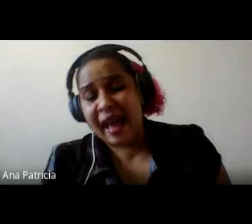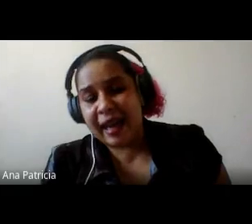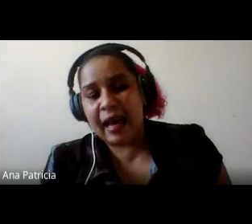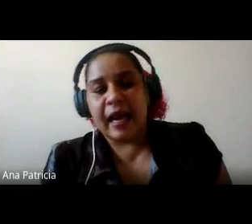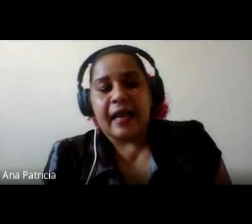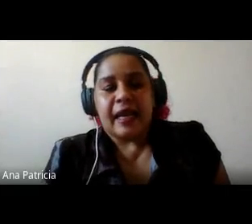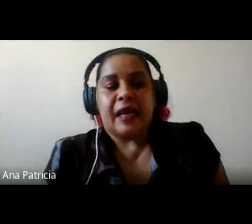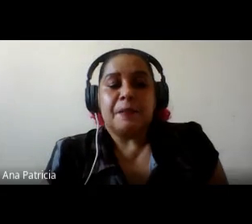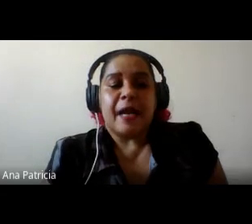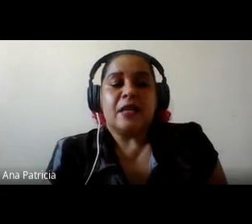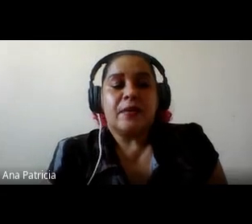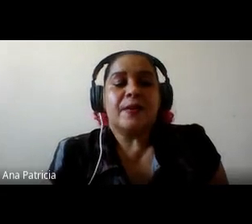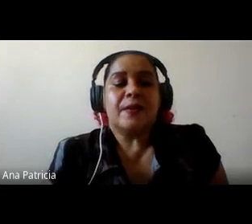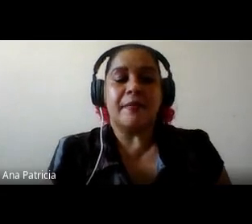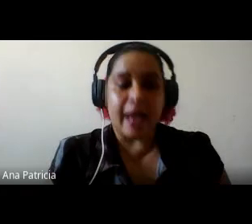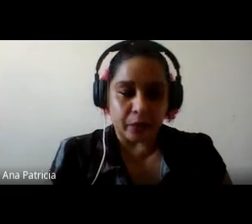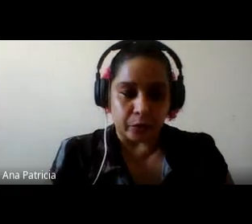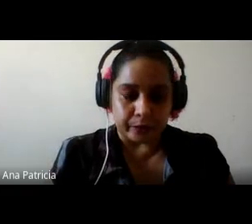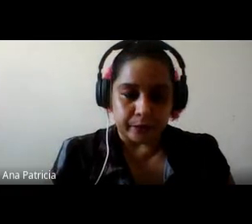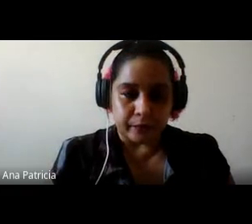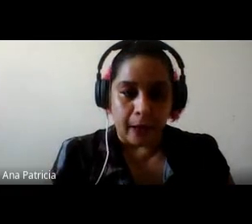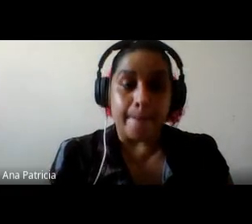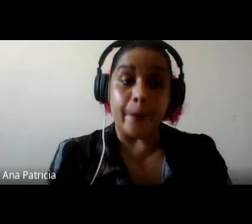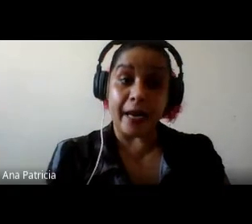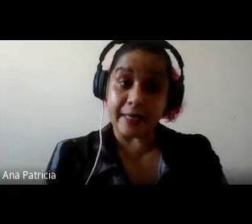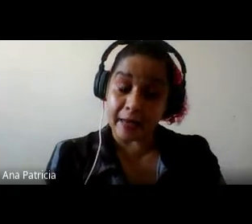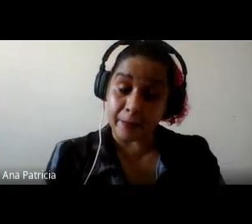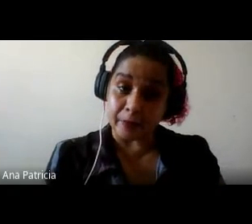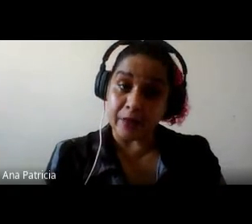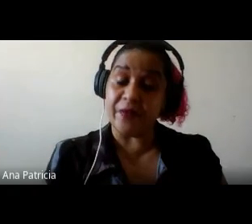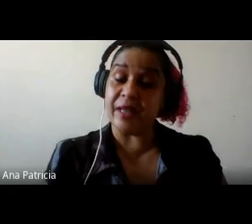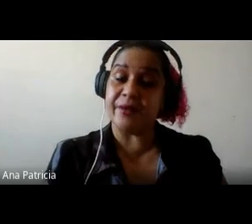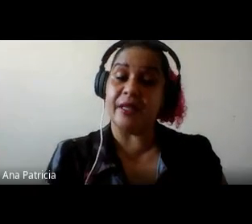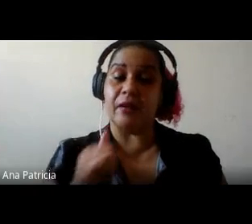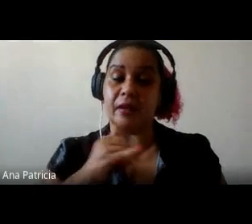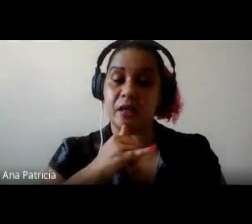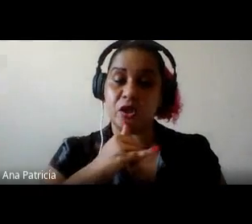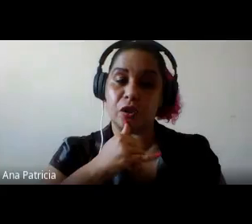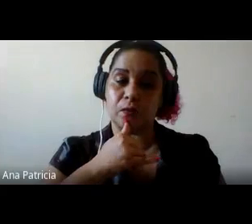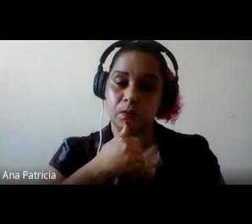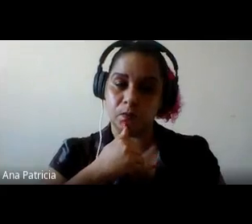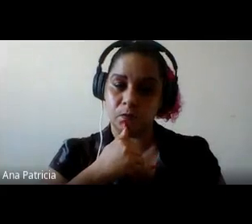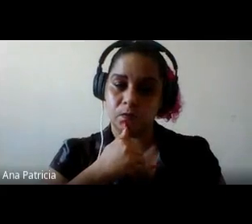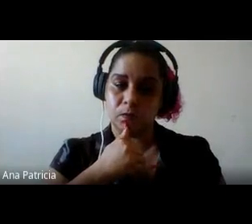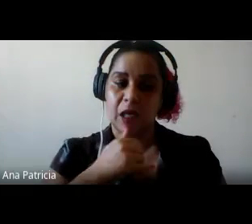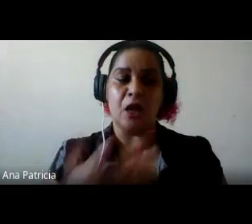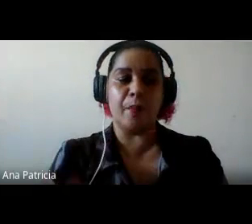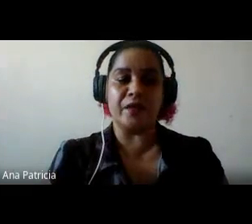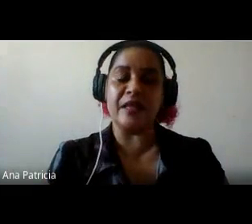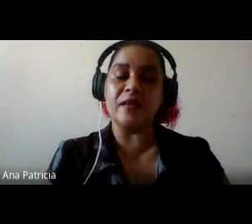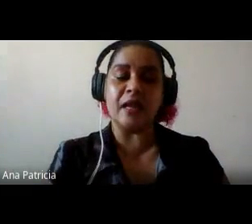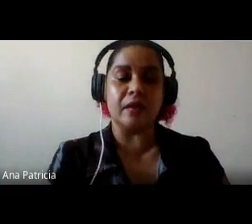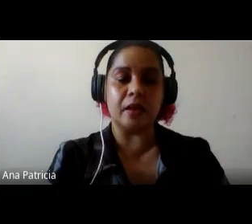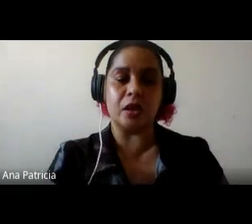É aquela carinha que expressa o seu sentimento. Por exemplo, se eu for fazer o sinal de triste, eu não